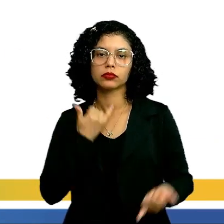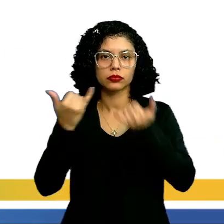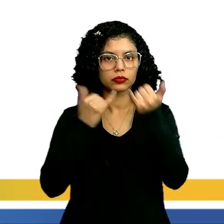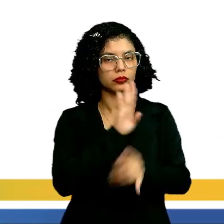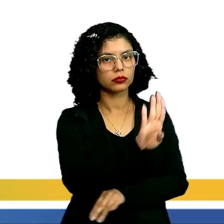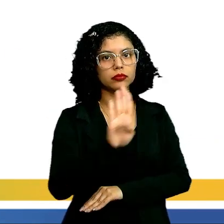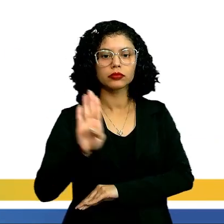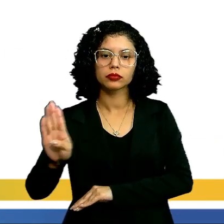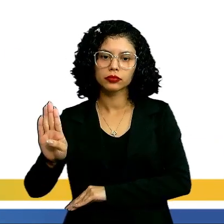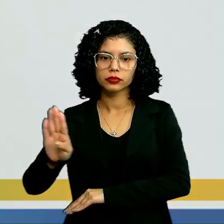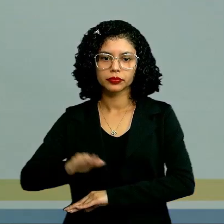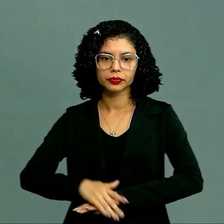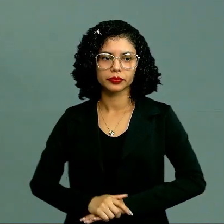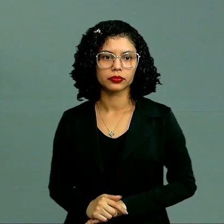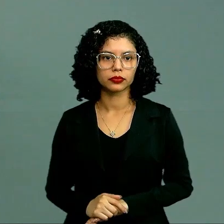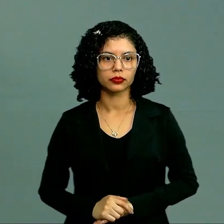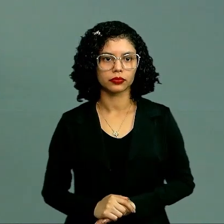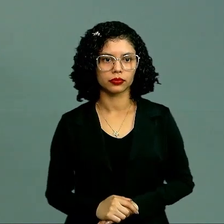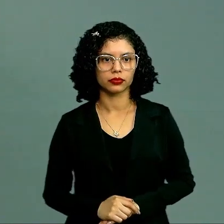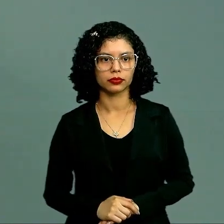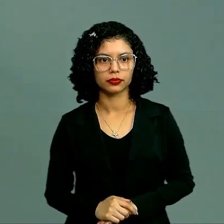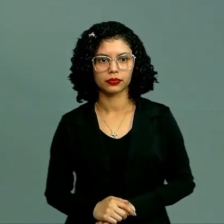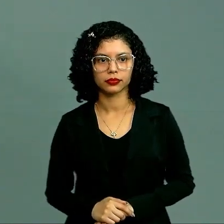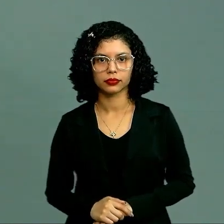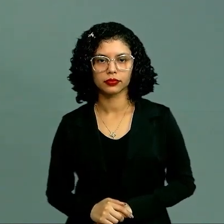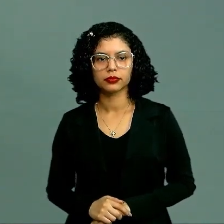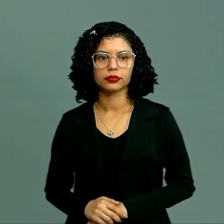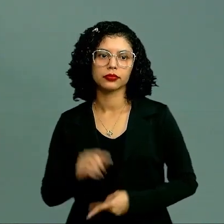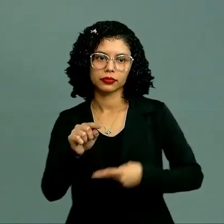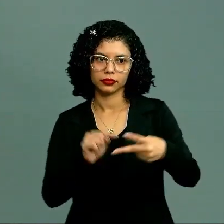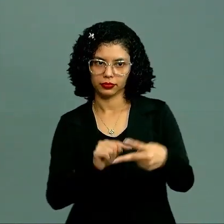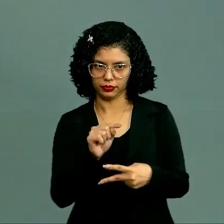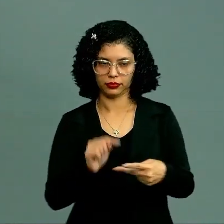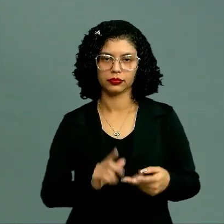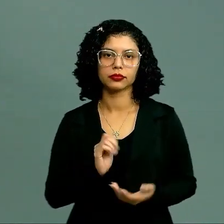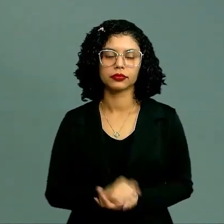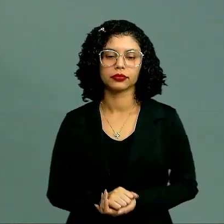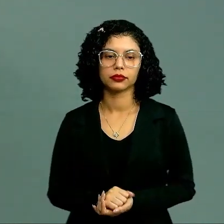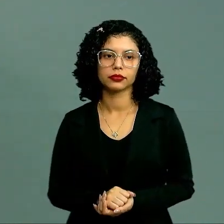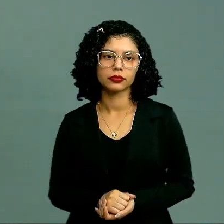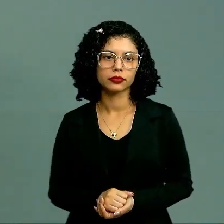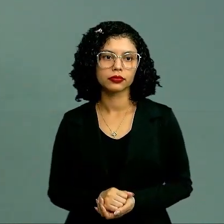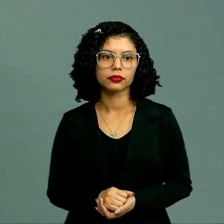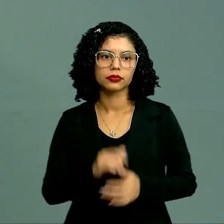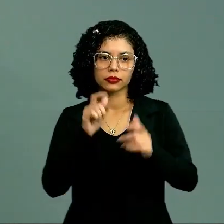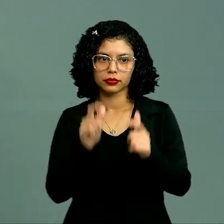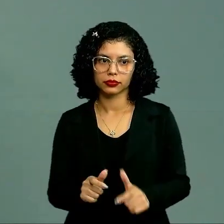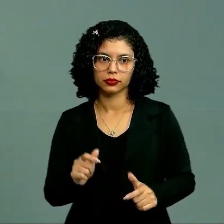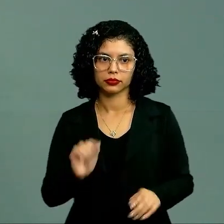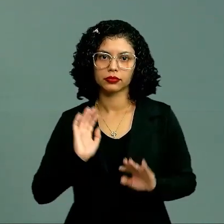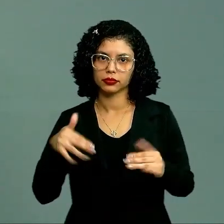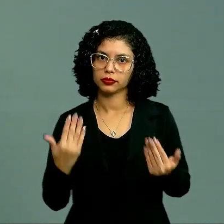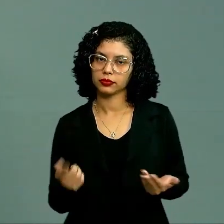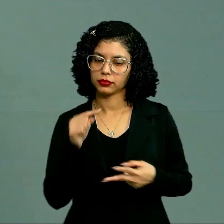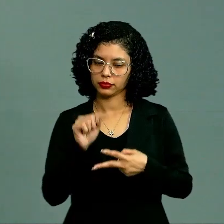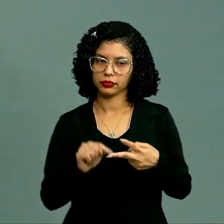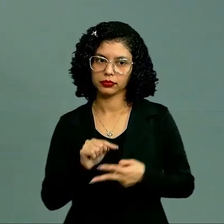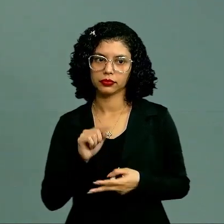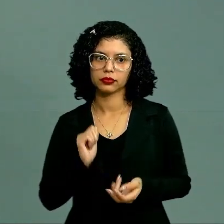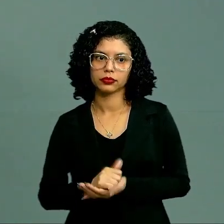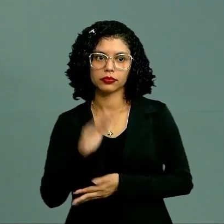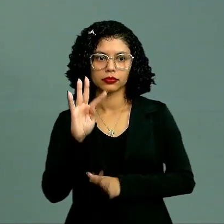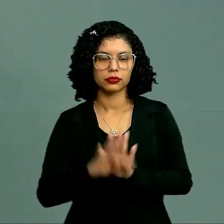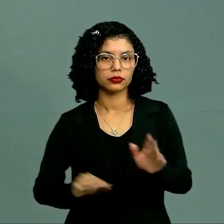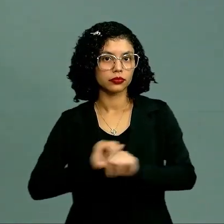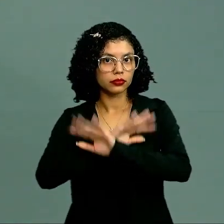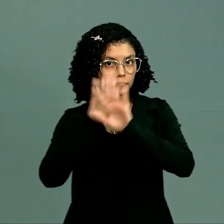onde há o programa do BBB. Aí você diz, pronto, duas alternativas em que há um lugar. Eu vou marcar qual das duas? O texto